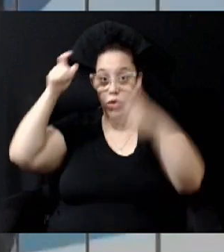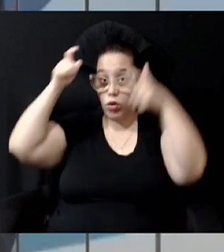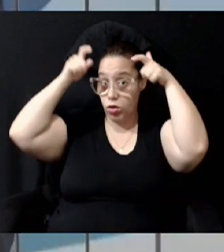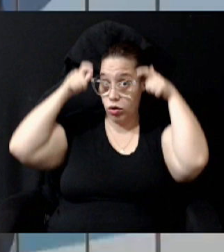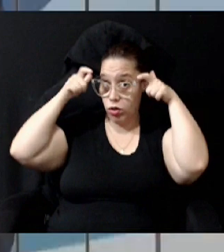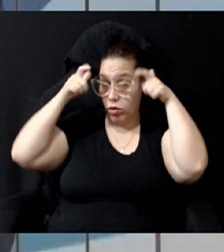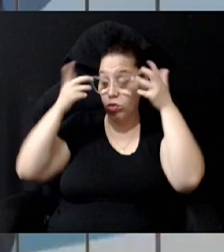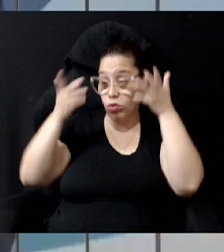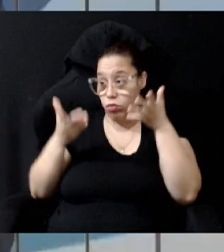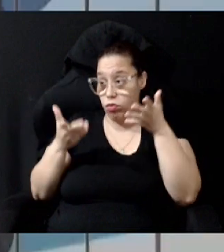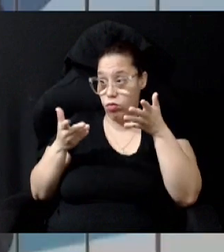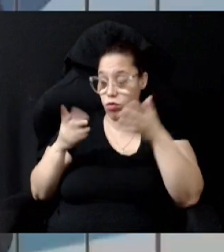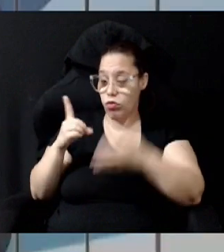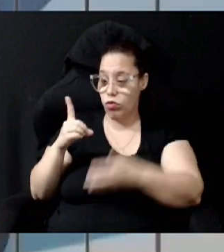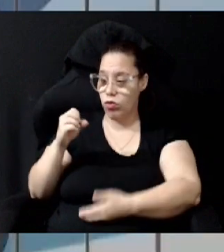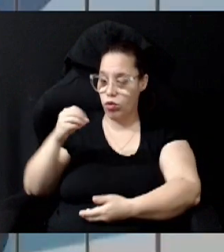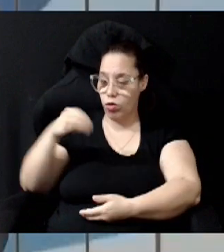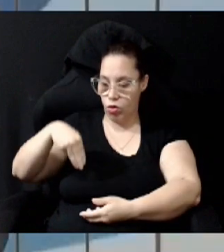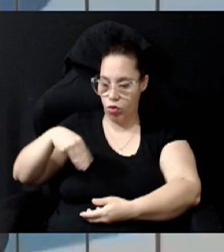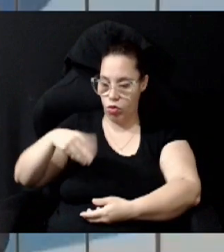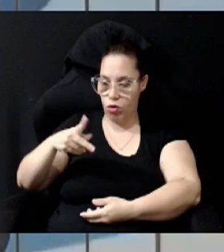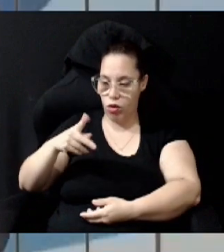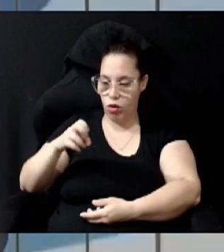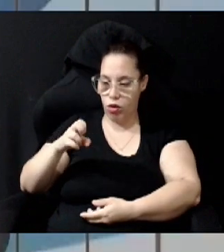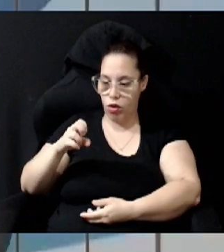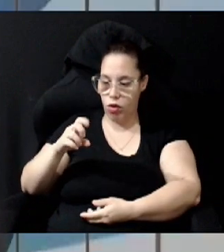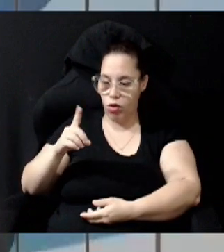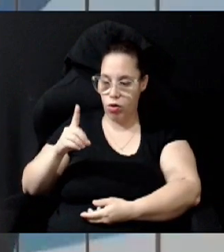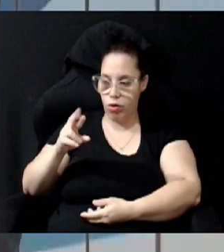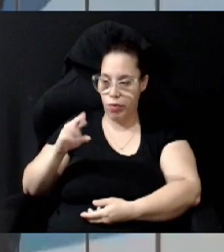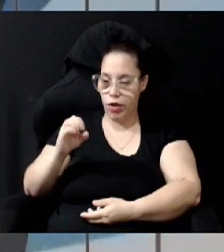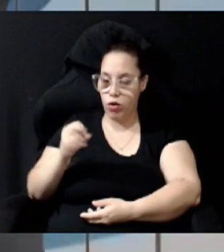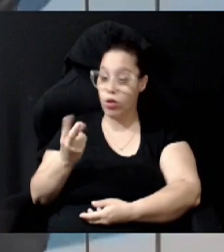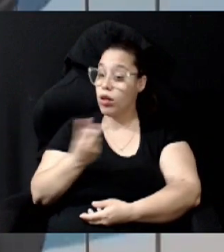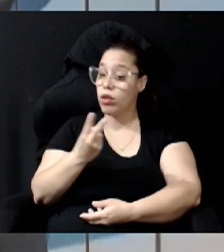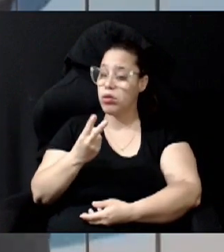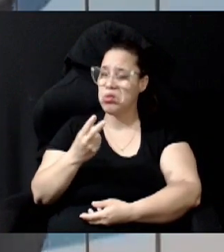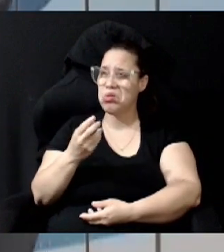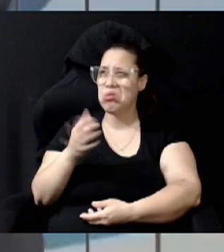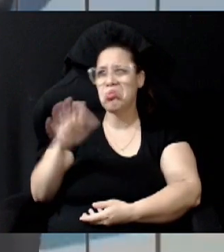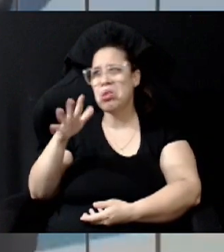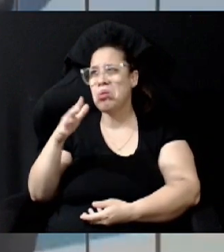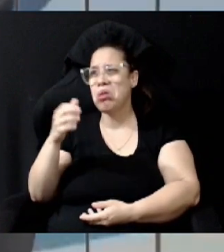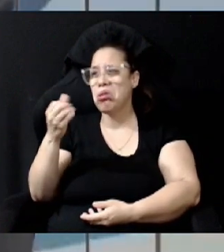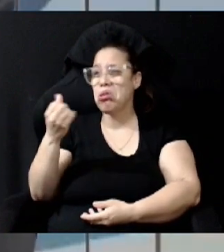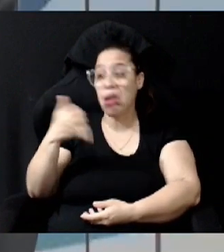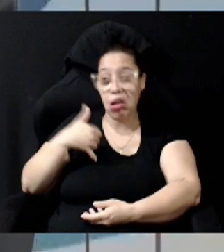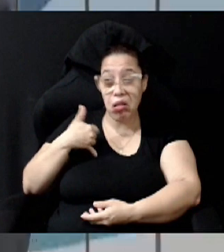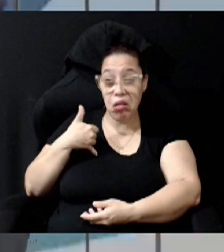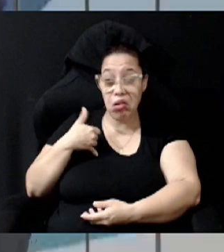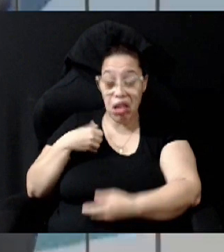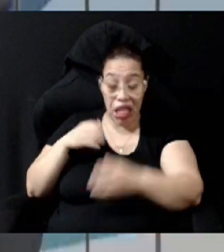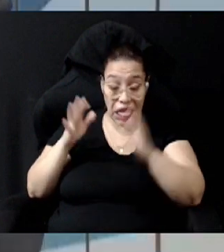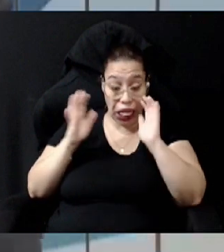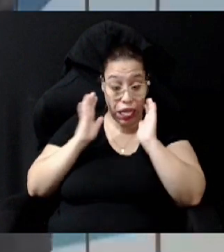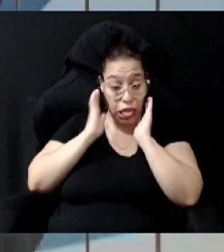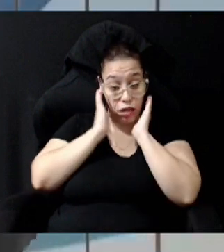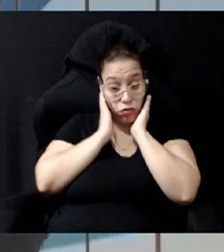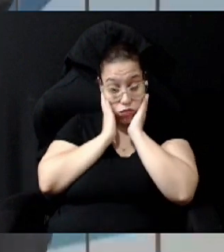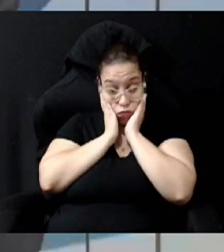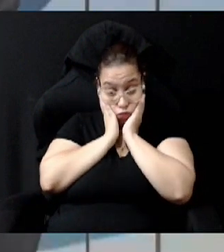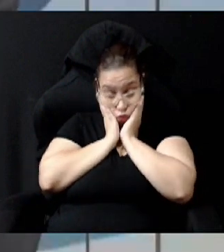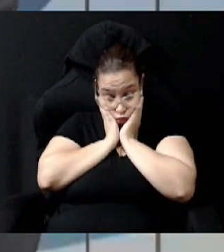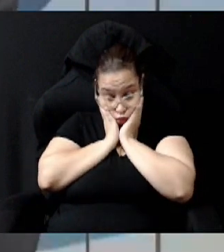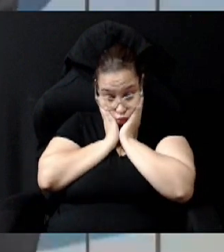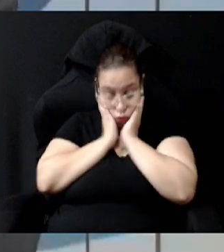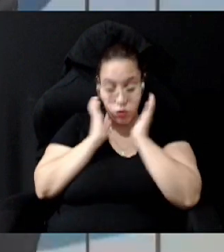Dom Pedro II, tinha 5, 6 anos apenas. Então, havia tensão, alguns estados queriam se libertar